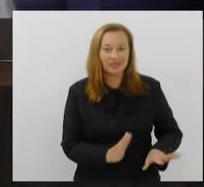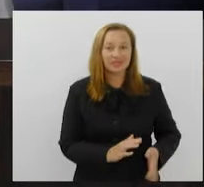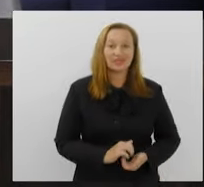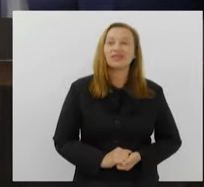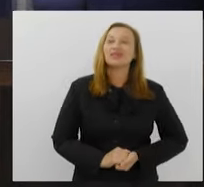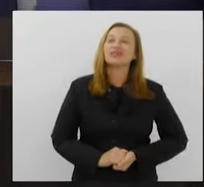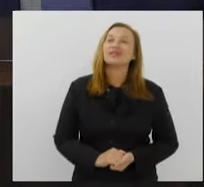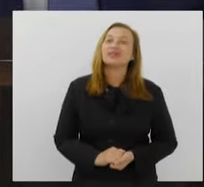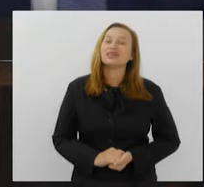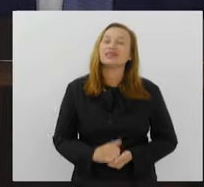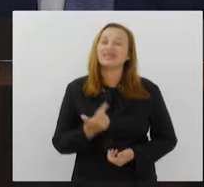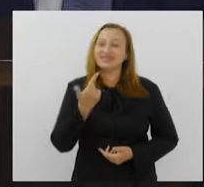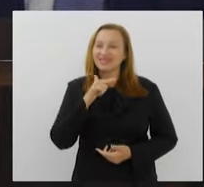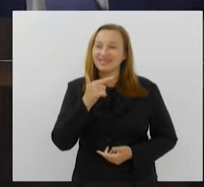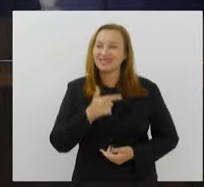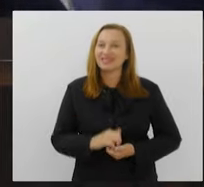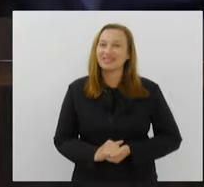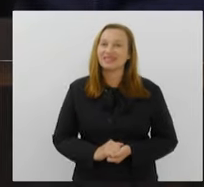Muito bom.